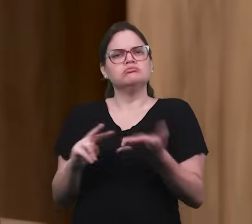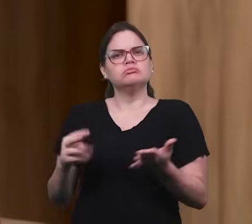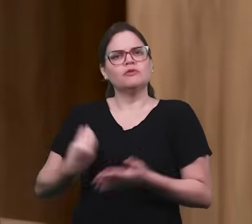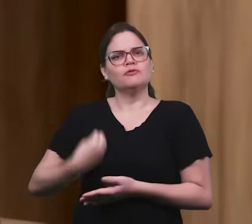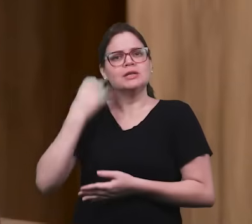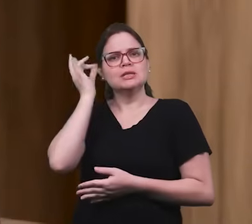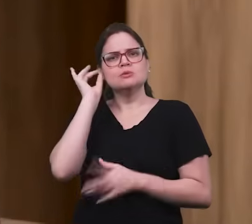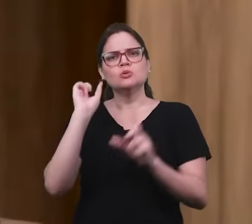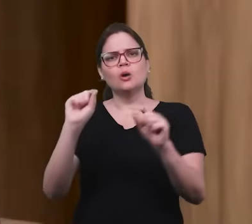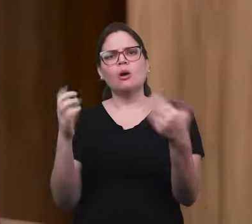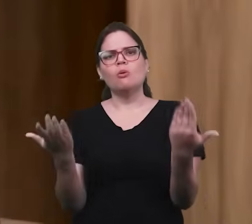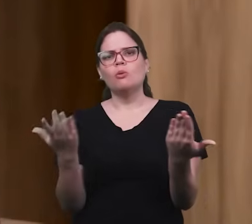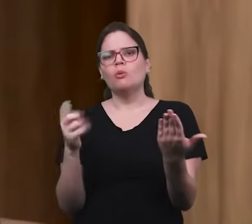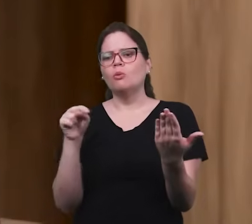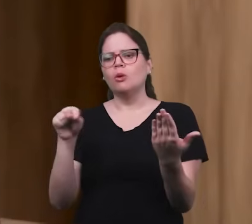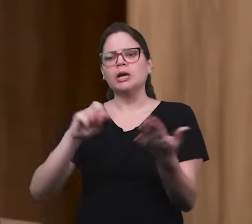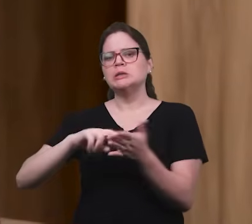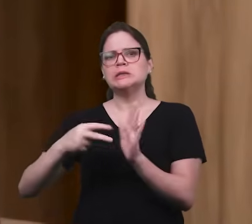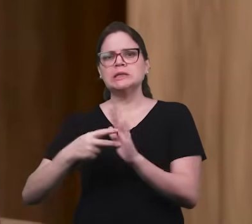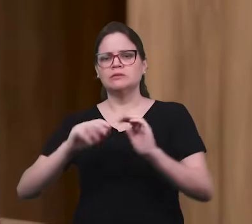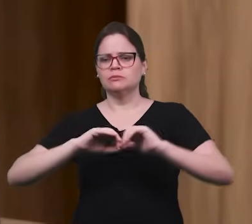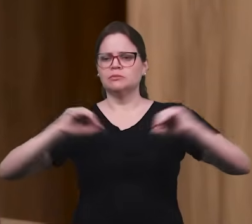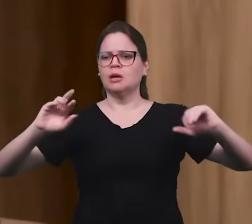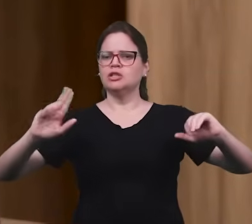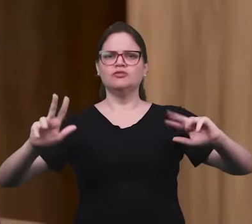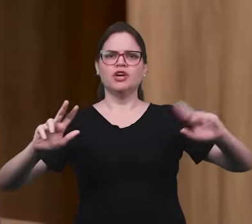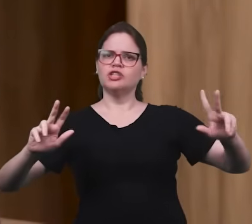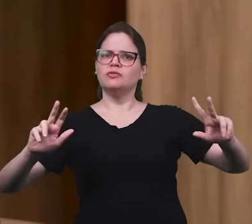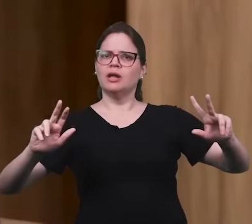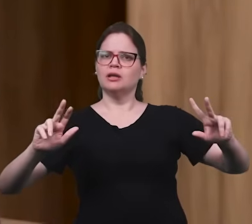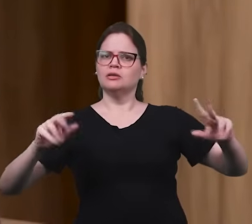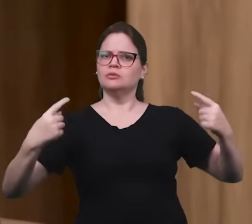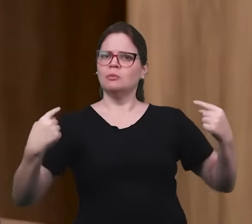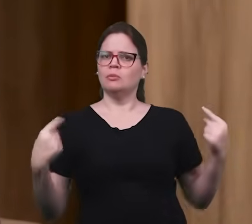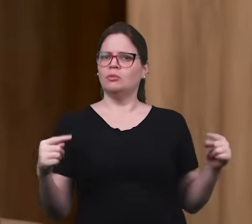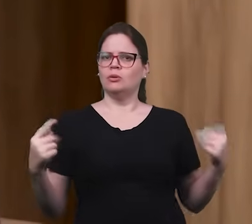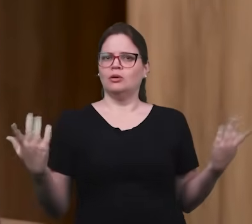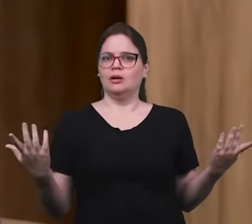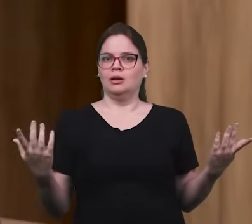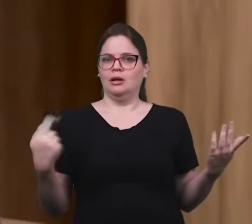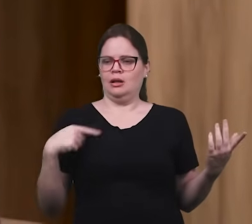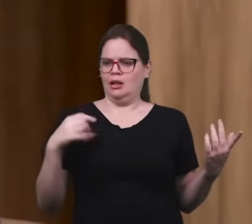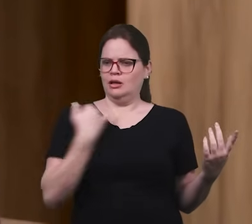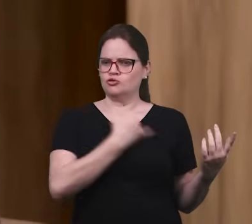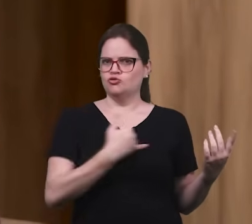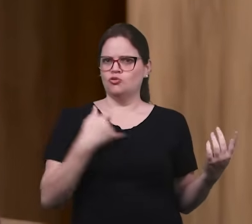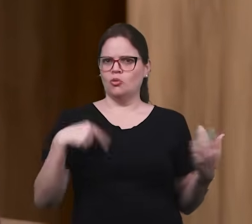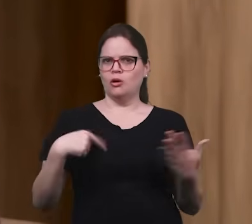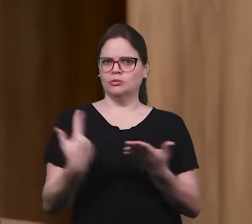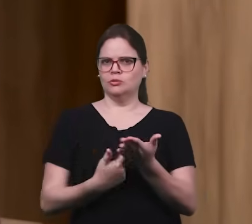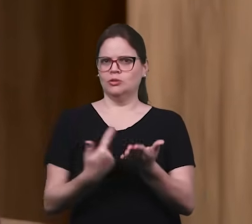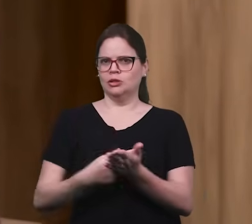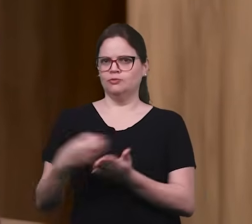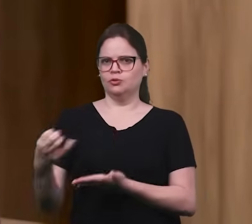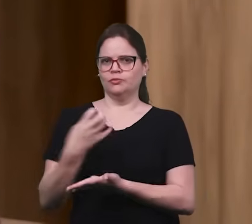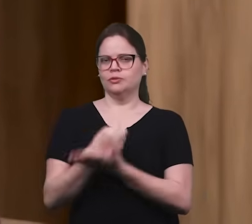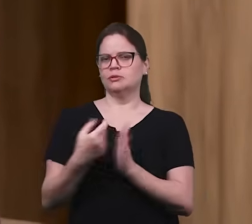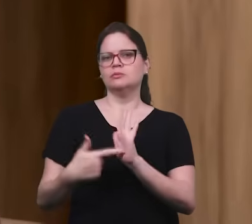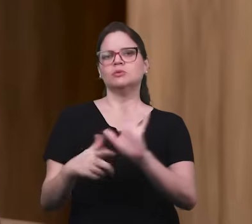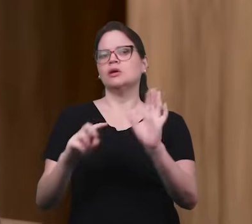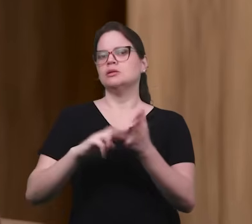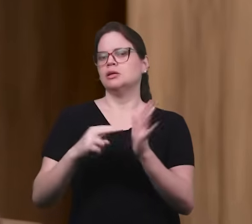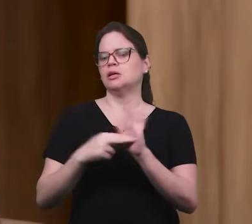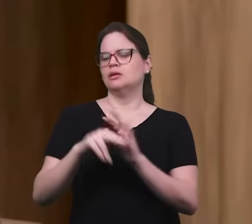nós podemos fazer quando ela é mencionada no Evangelho de João, também ali nas cartas de João? O que pode